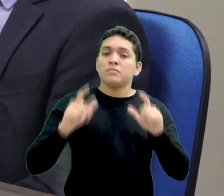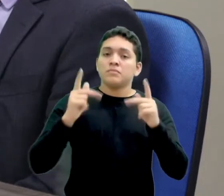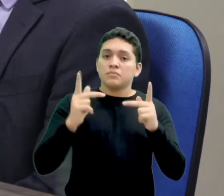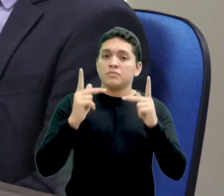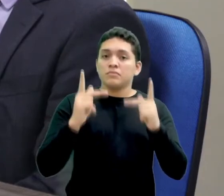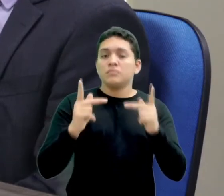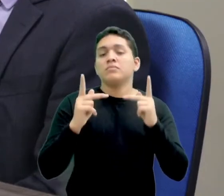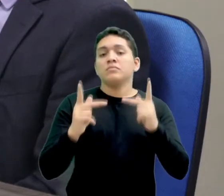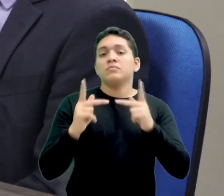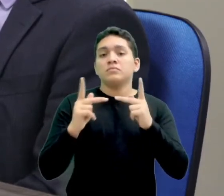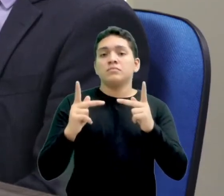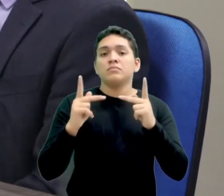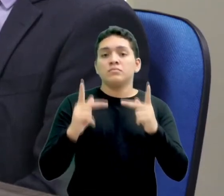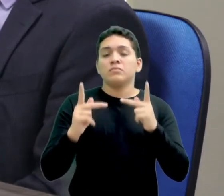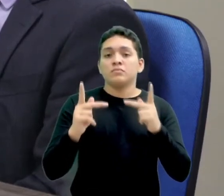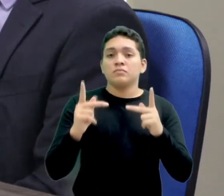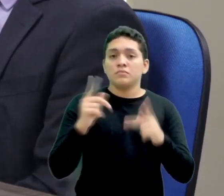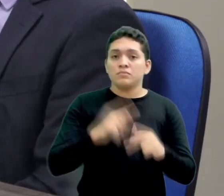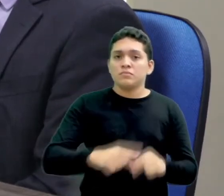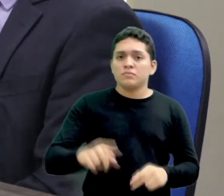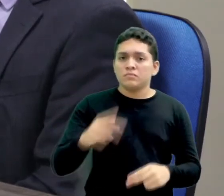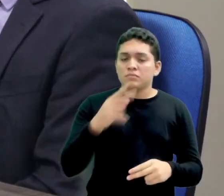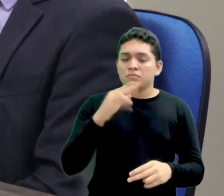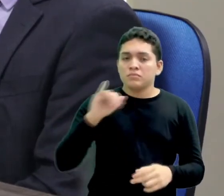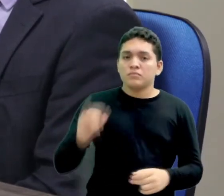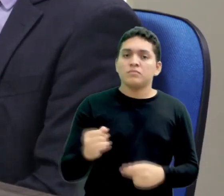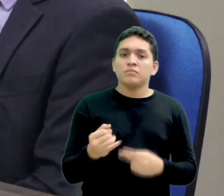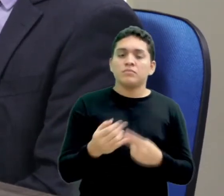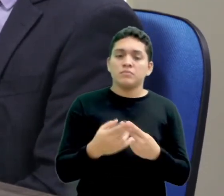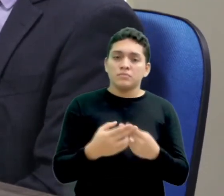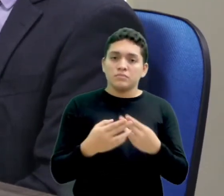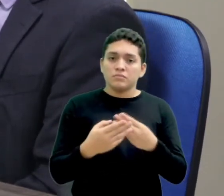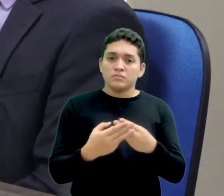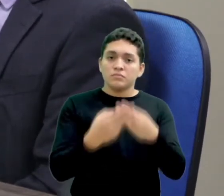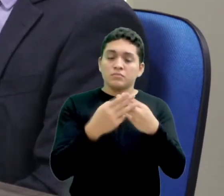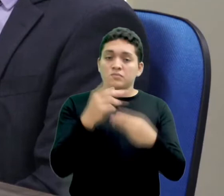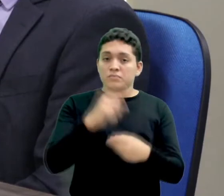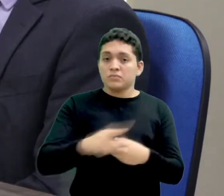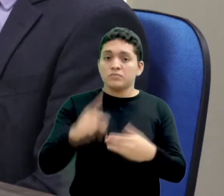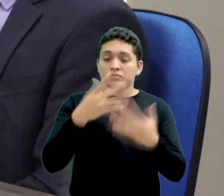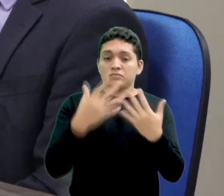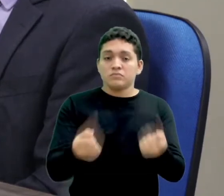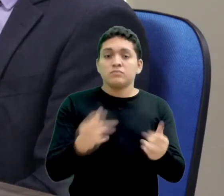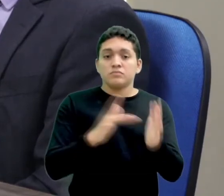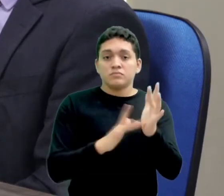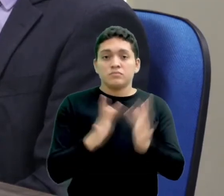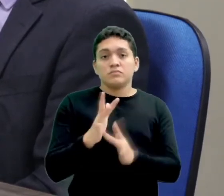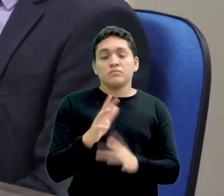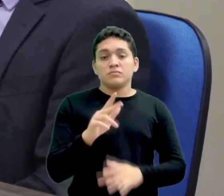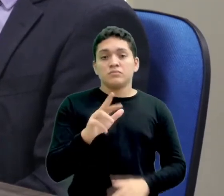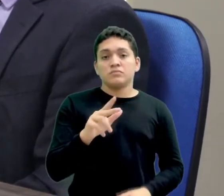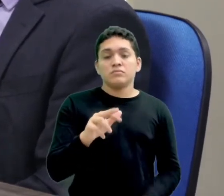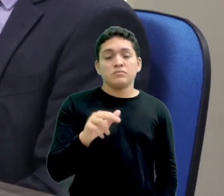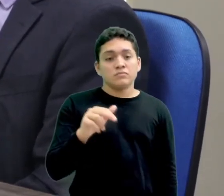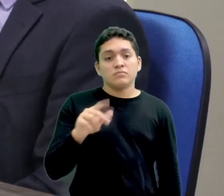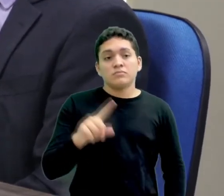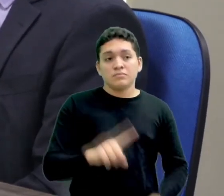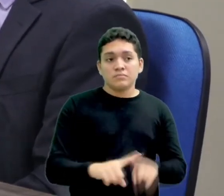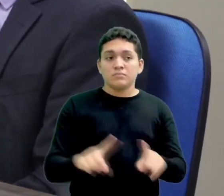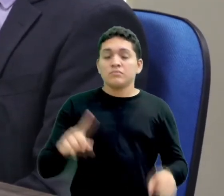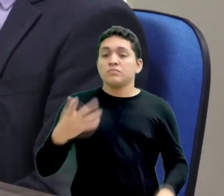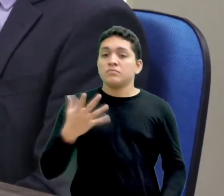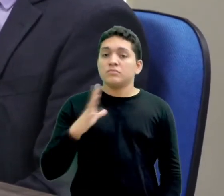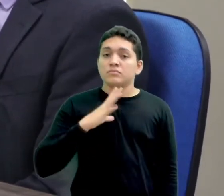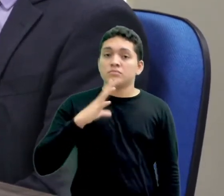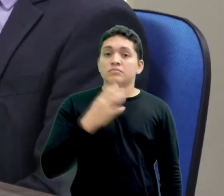pregando, os judaizantes, né, estavam dizendo, olha, vocês aceitaram a Jesus, irmão André, Sim. mas para ser